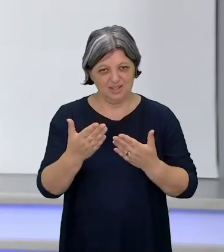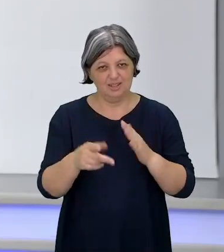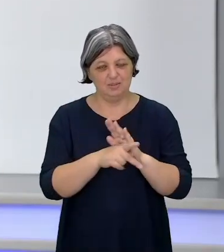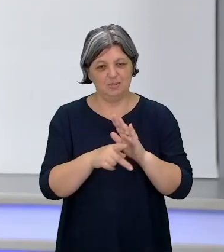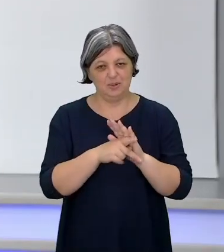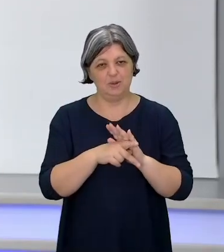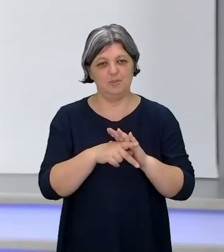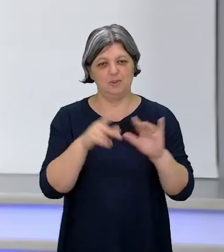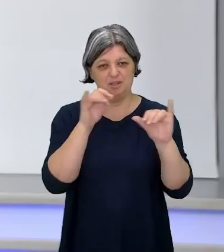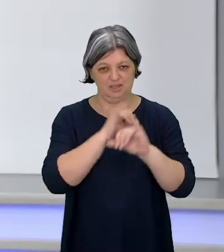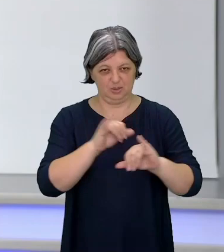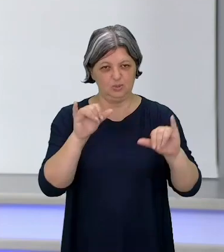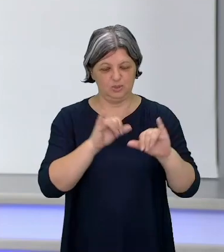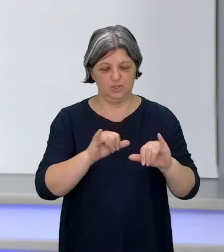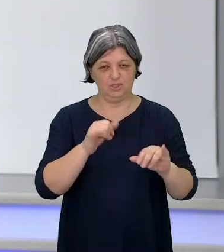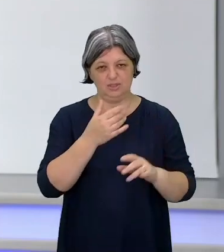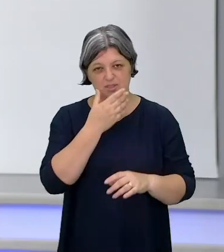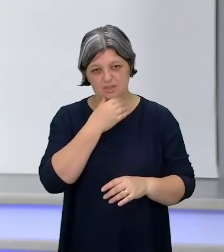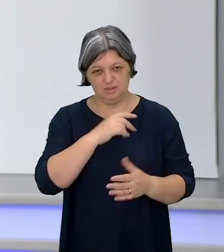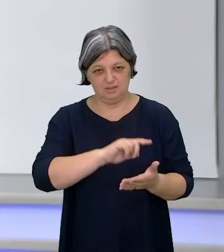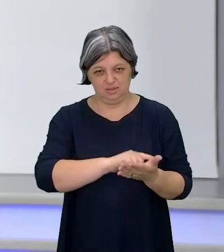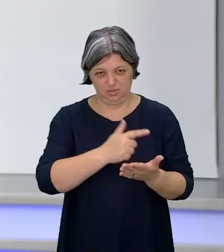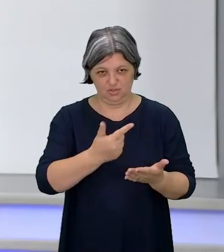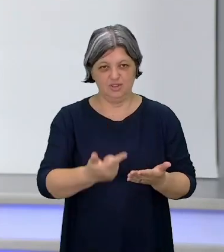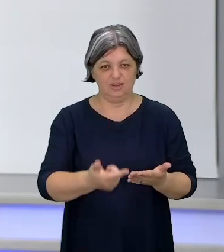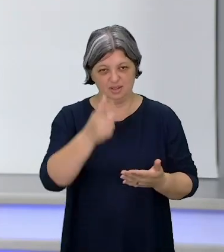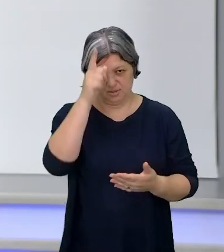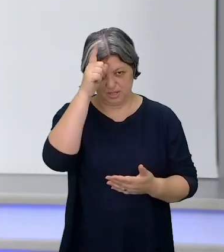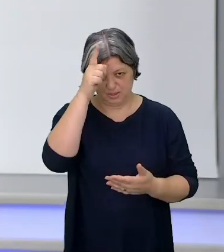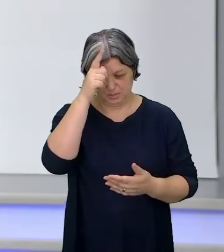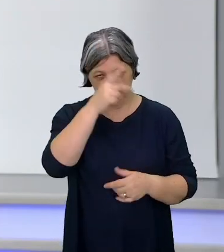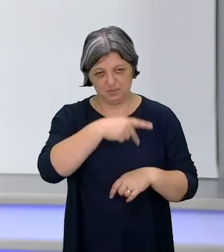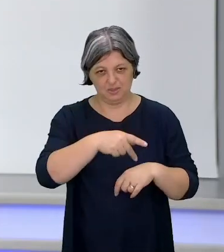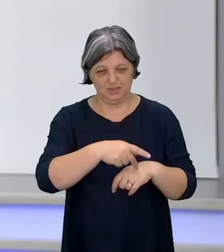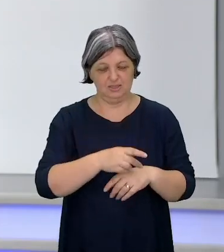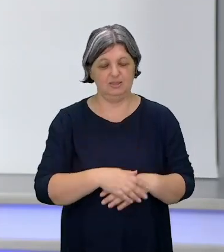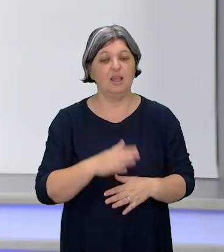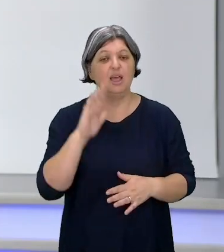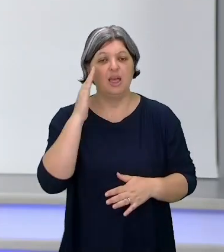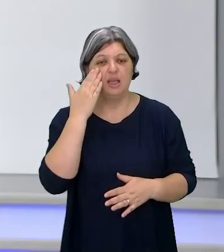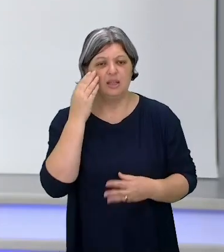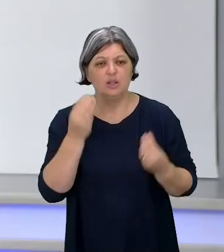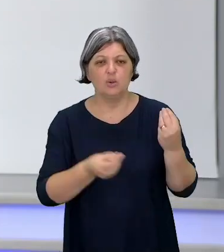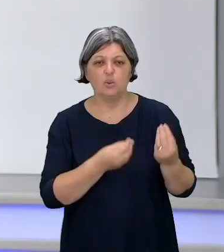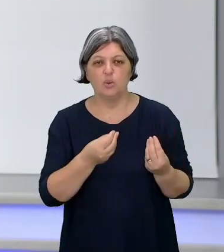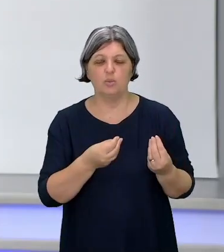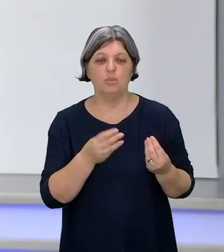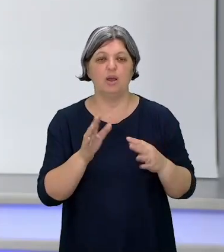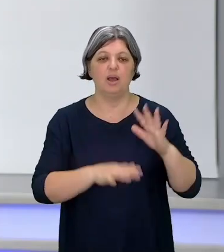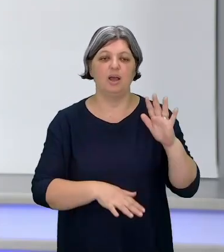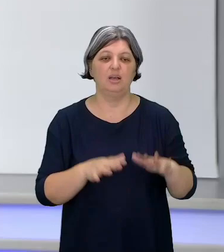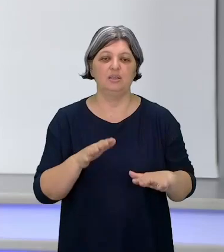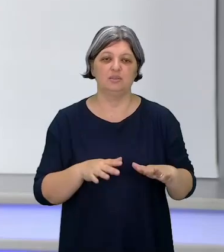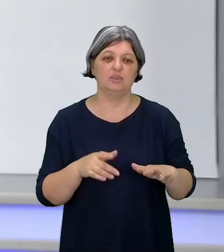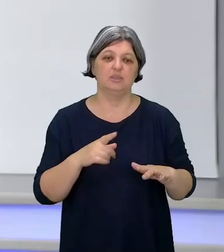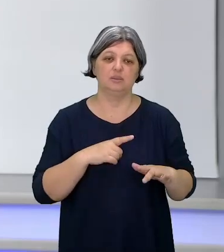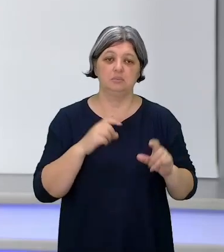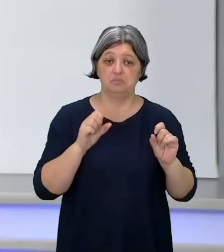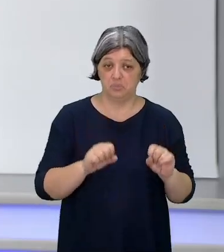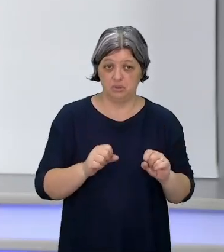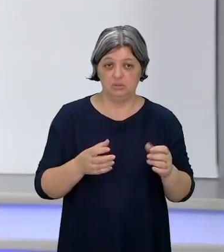notícias. E então a gente vai ler essas notícias e a gente vai entender muitas vezes como a gente pode